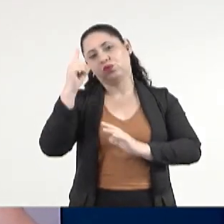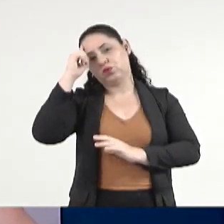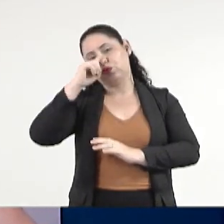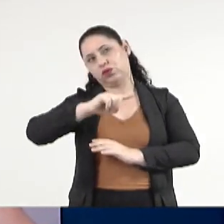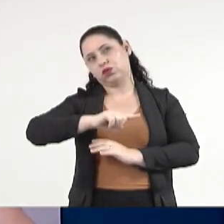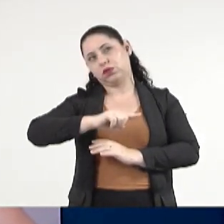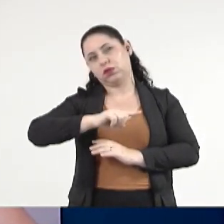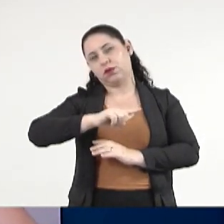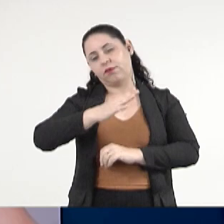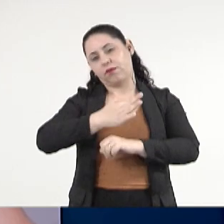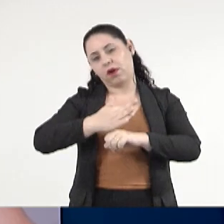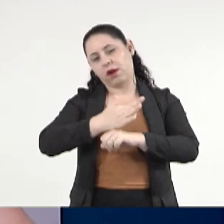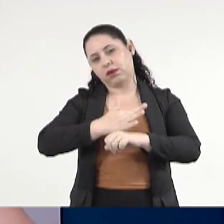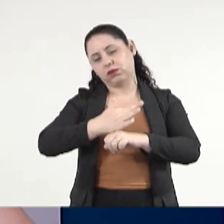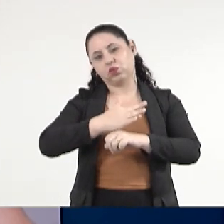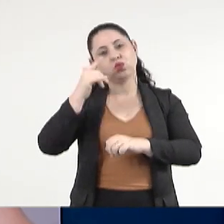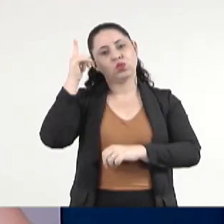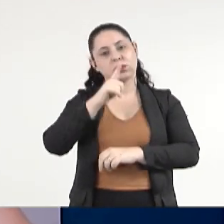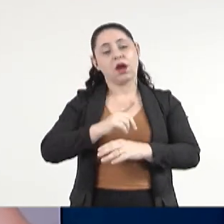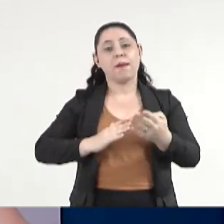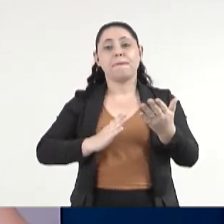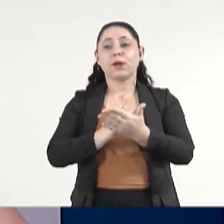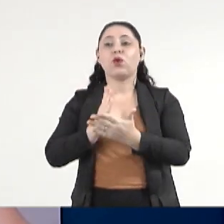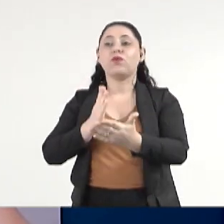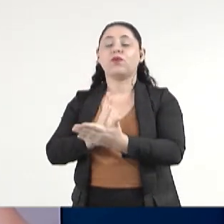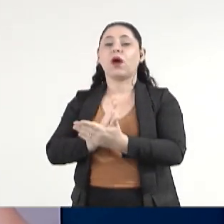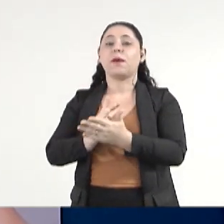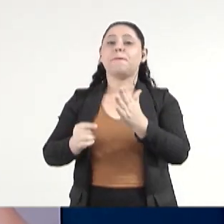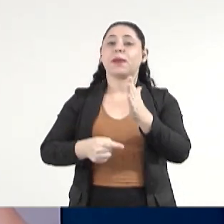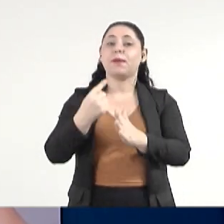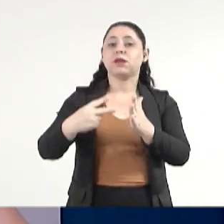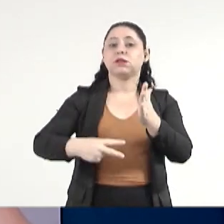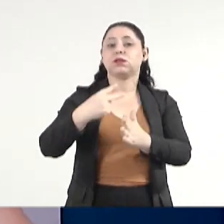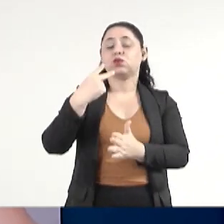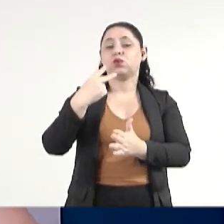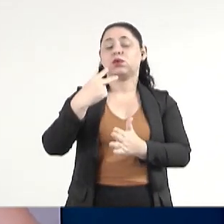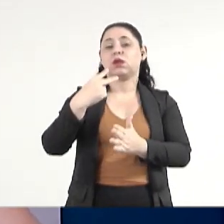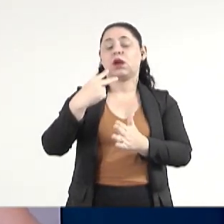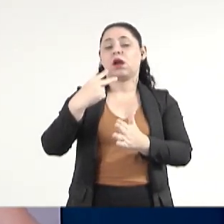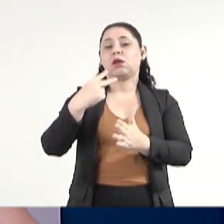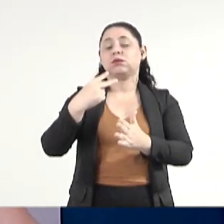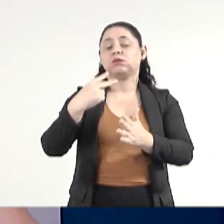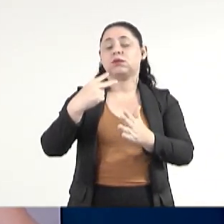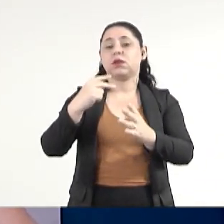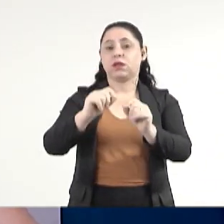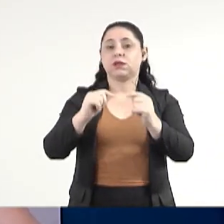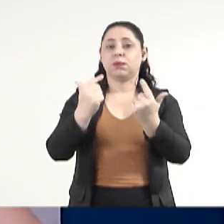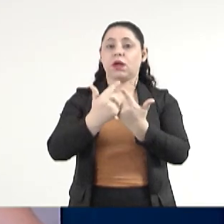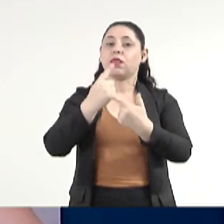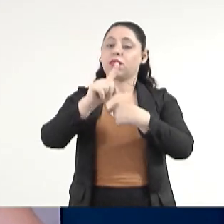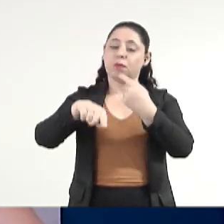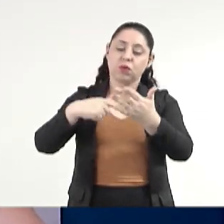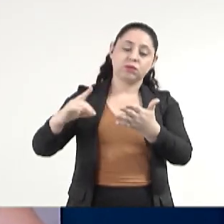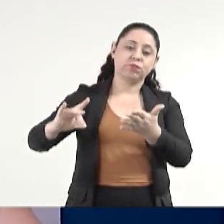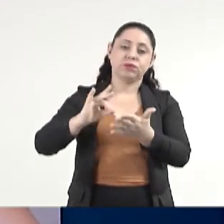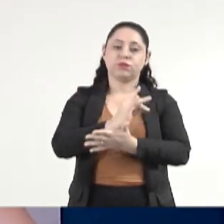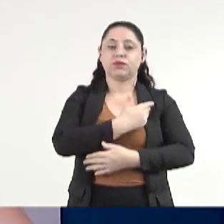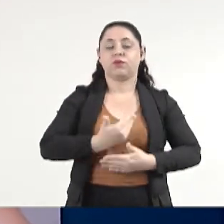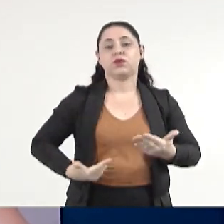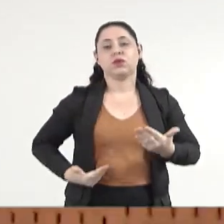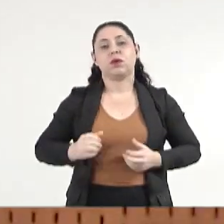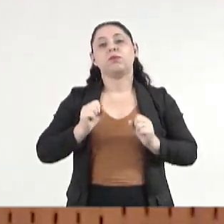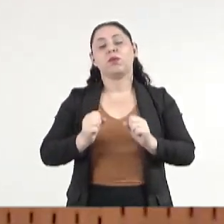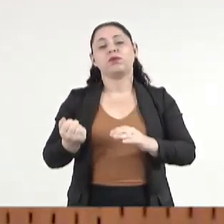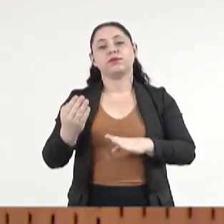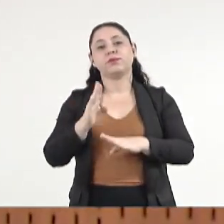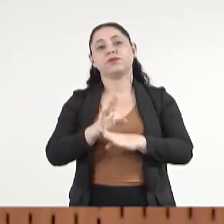próximo dia, até o recesso, a gente aprovar em primeira e em segunda na casa, entrar em vigor para que os funcionários possam